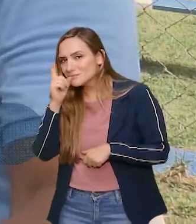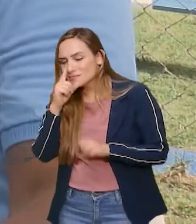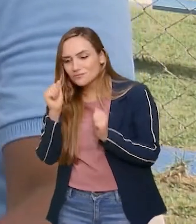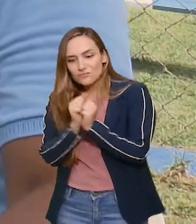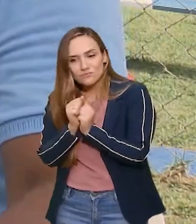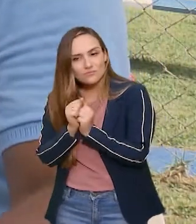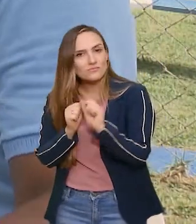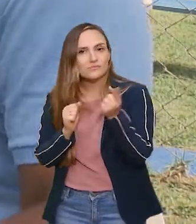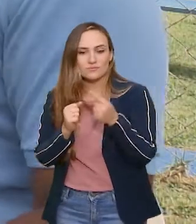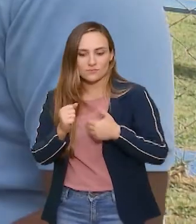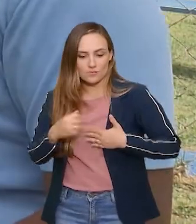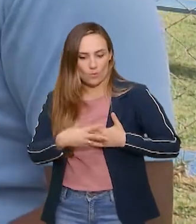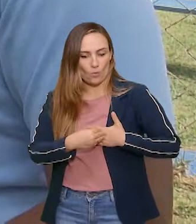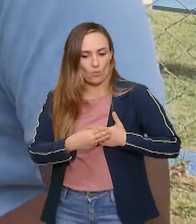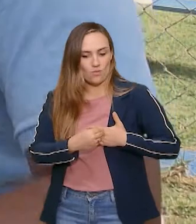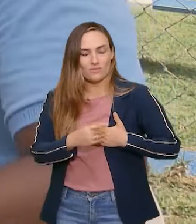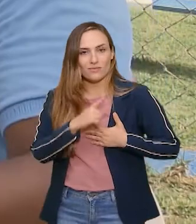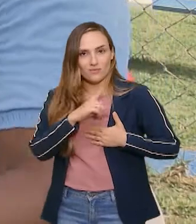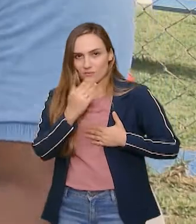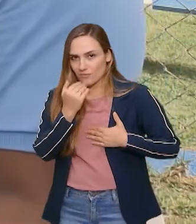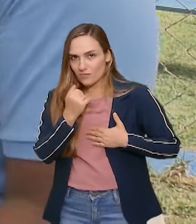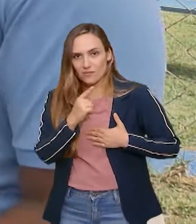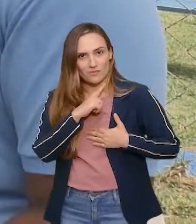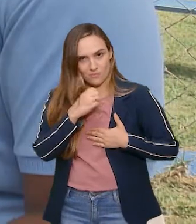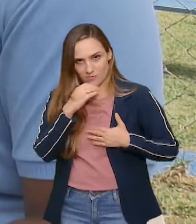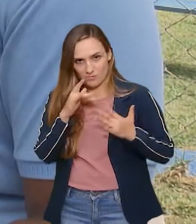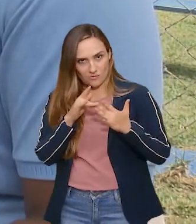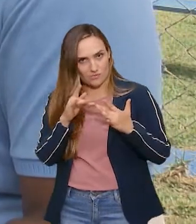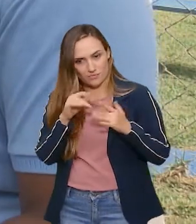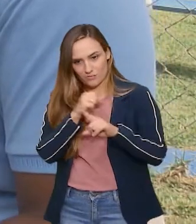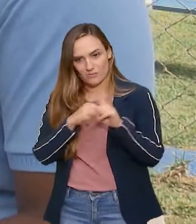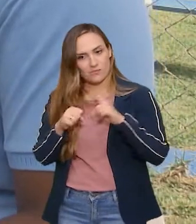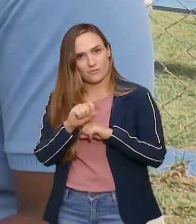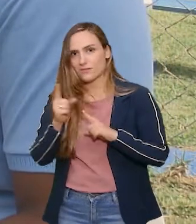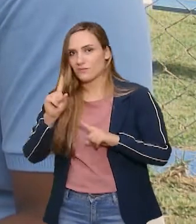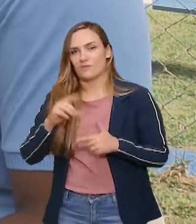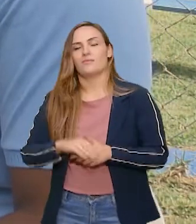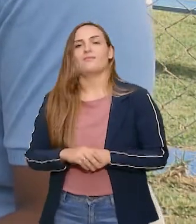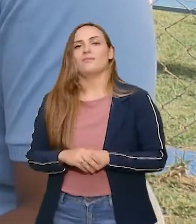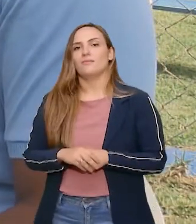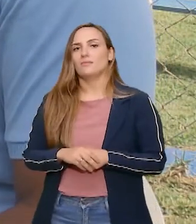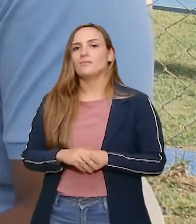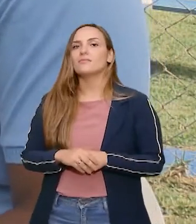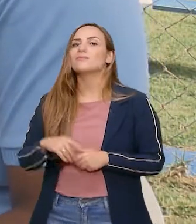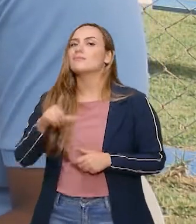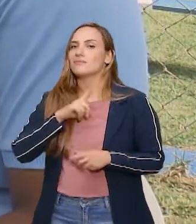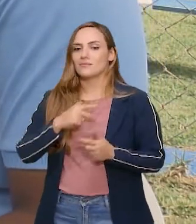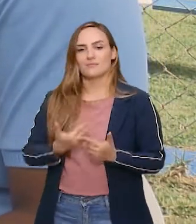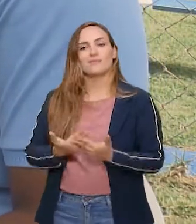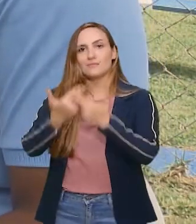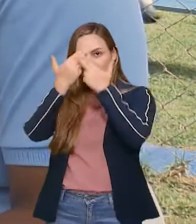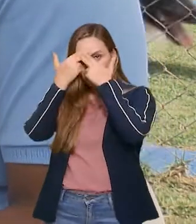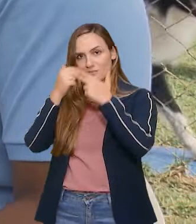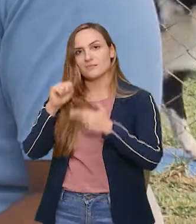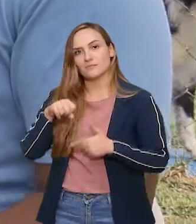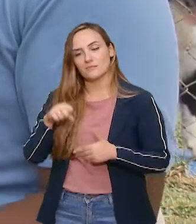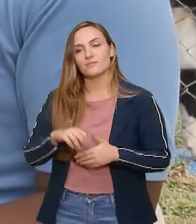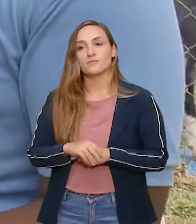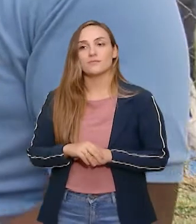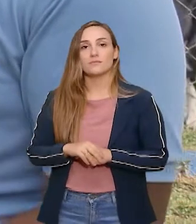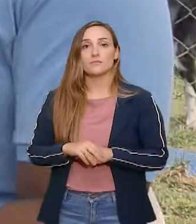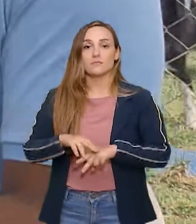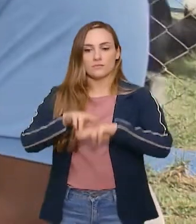comecinho, né, para amar, e teve comida e teve uma boa socialização. Muito provavelmente ele vai chegar com todos os traumas, e é interessante que